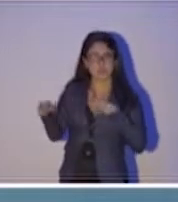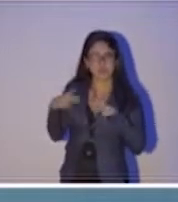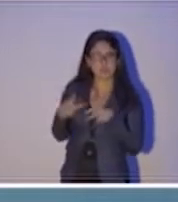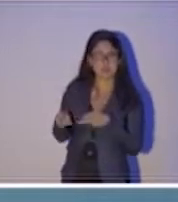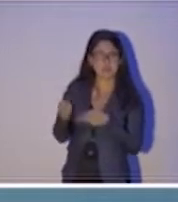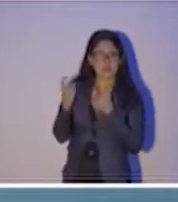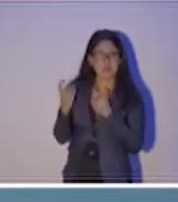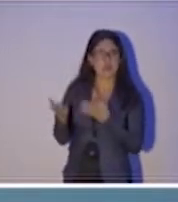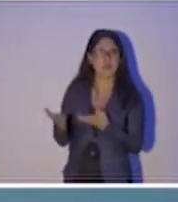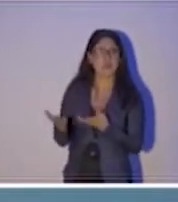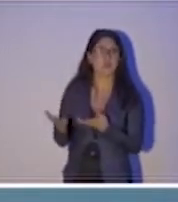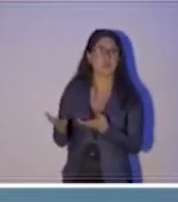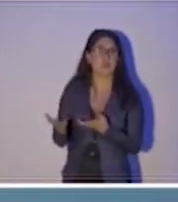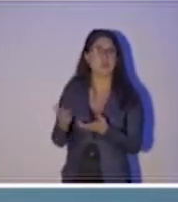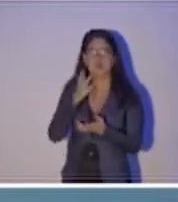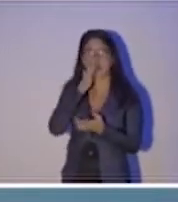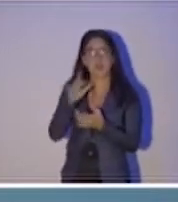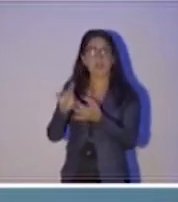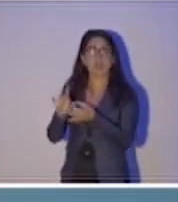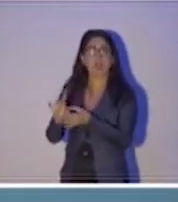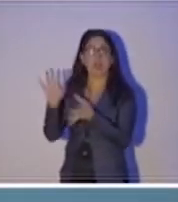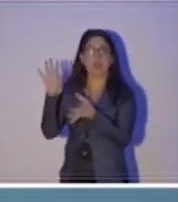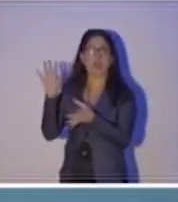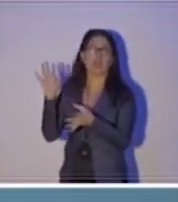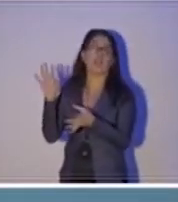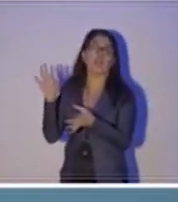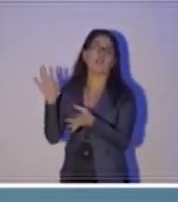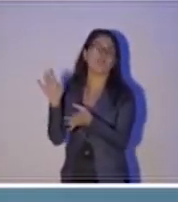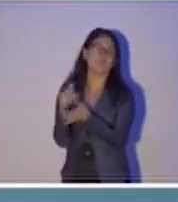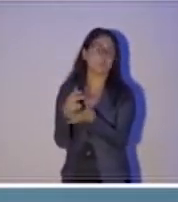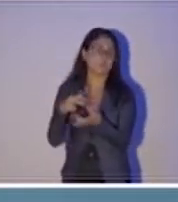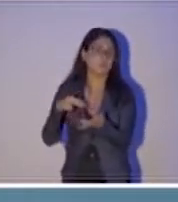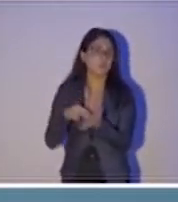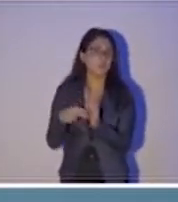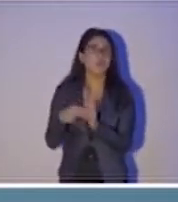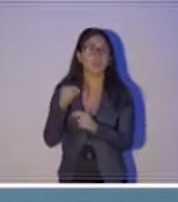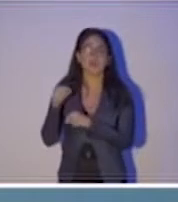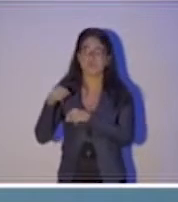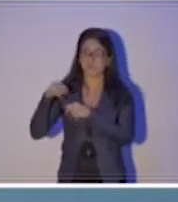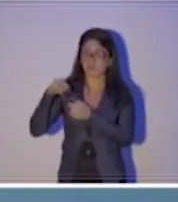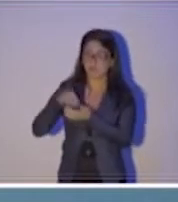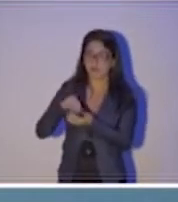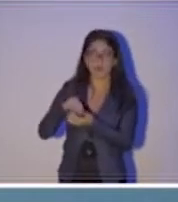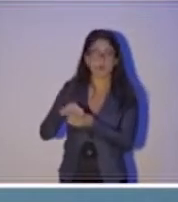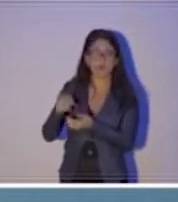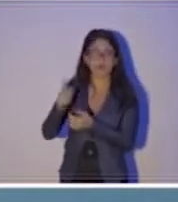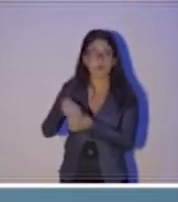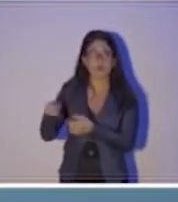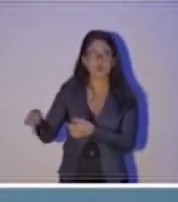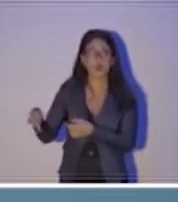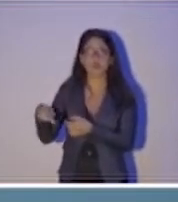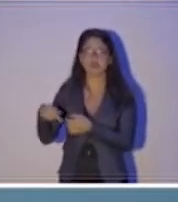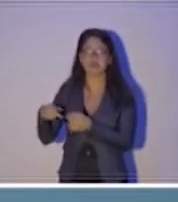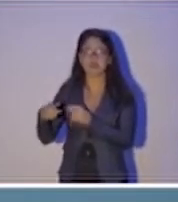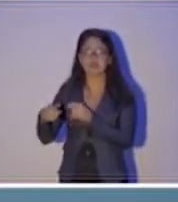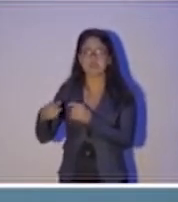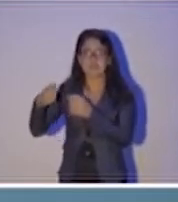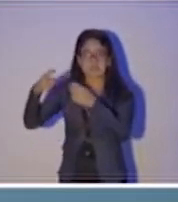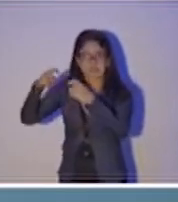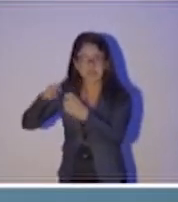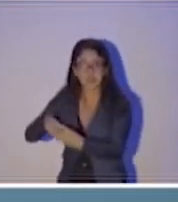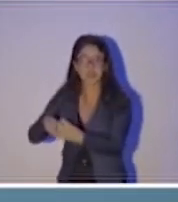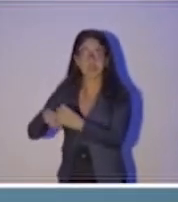eles sentem que se perde na rotatividade de professores, mas, sobretudo, na falta de alinhamento que os professores têm entre